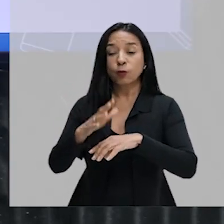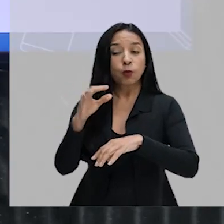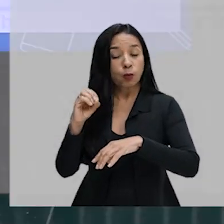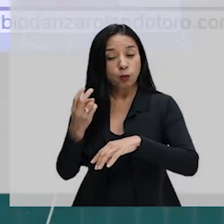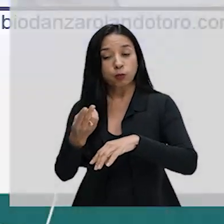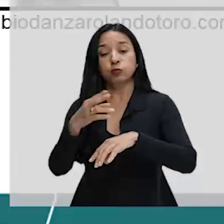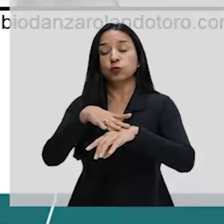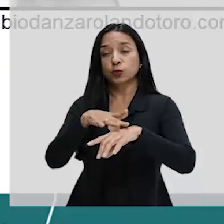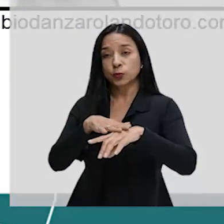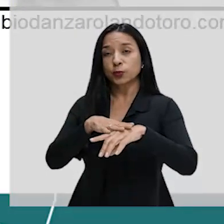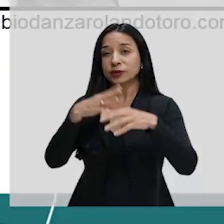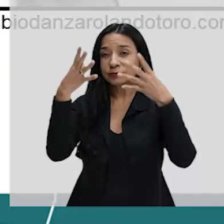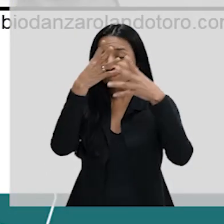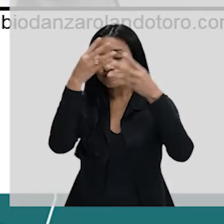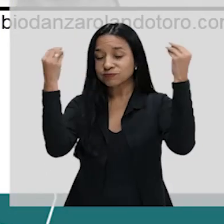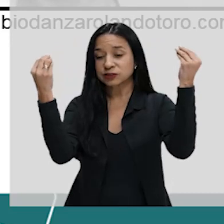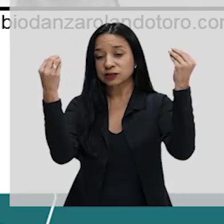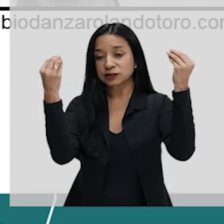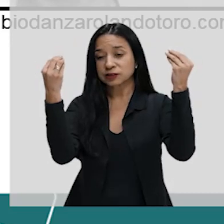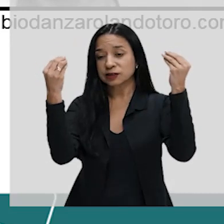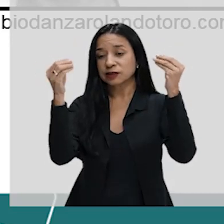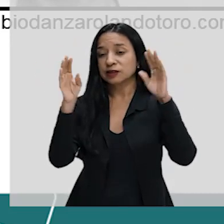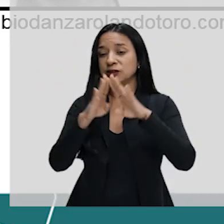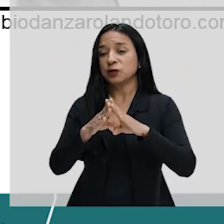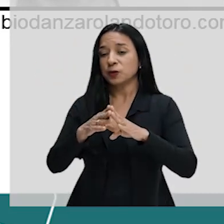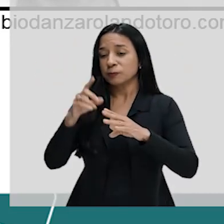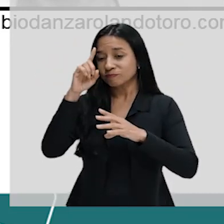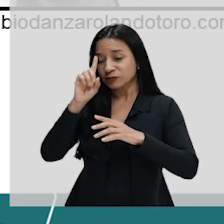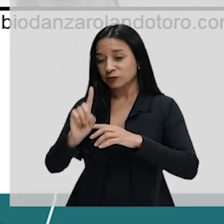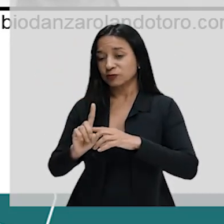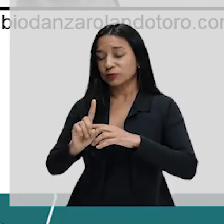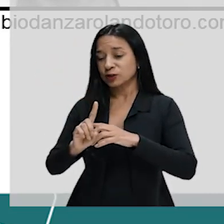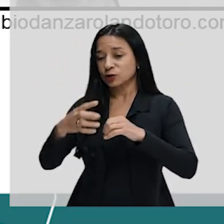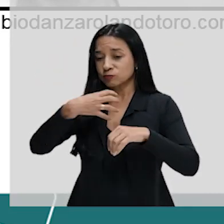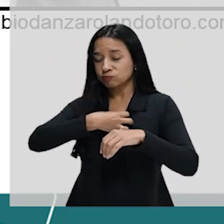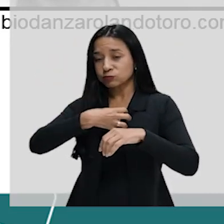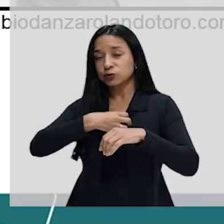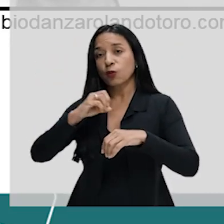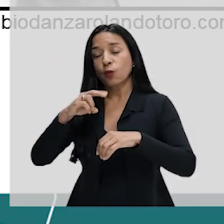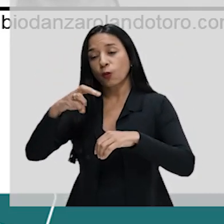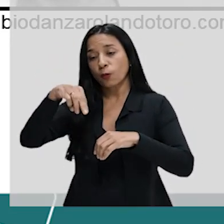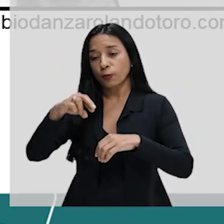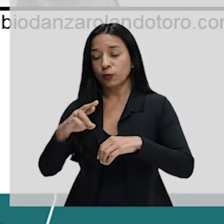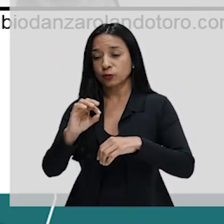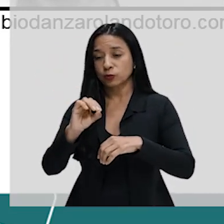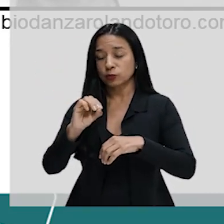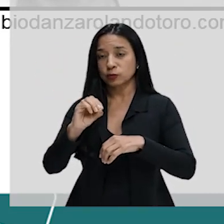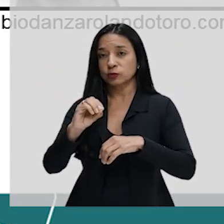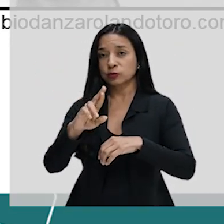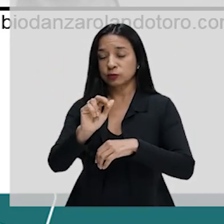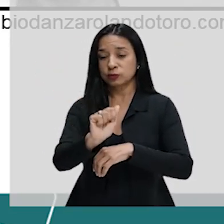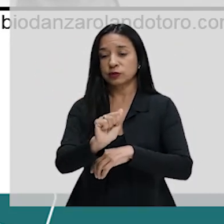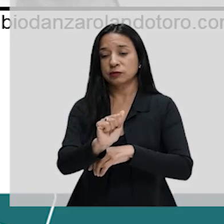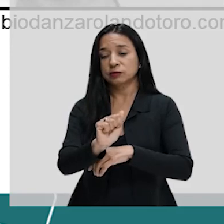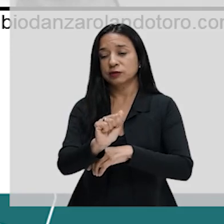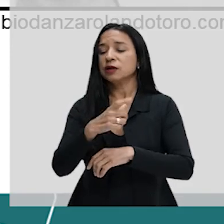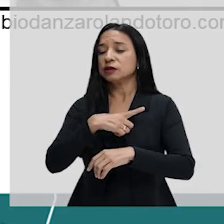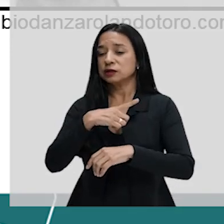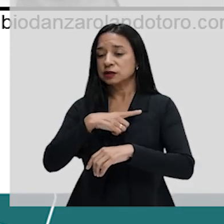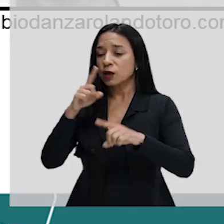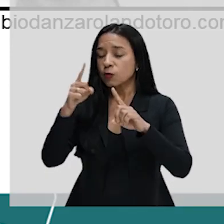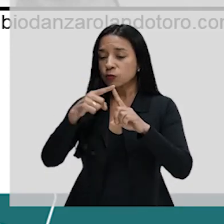e metodologia da biodança, que é indicado no tratamento de diversas doenças. Ele criou isso entre o ano